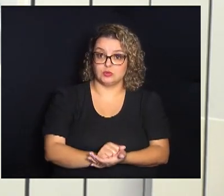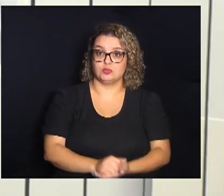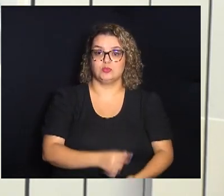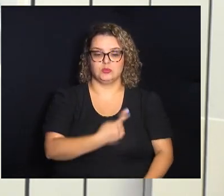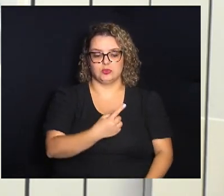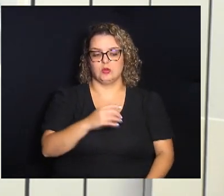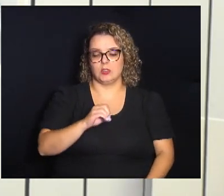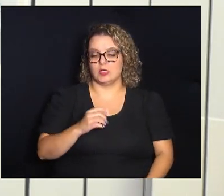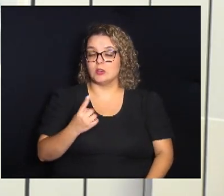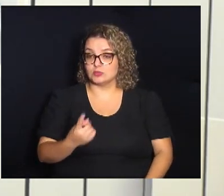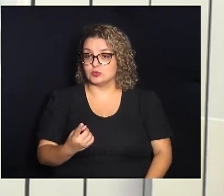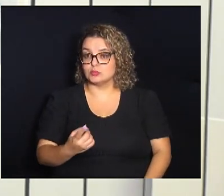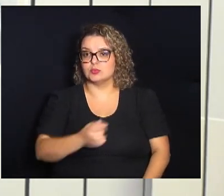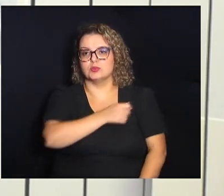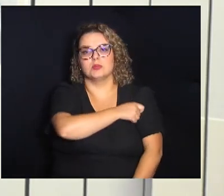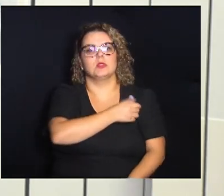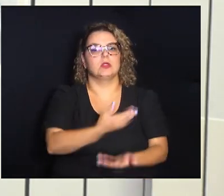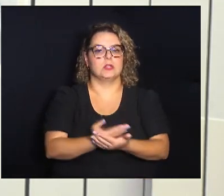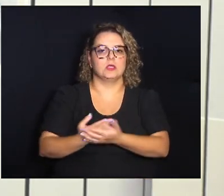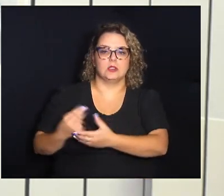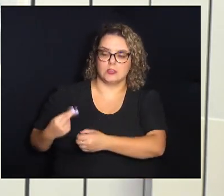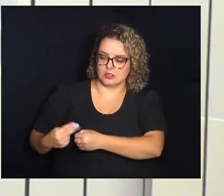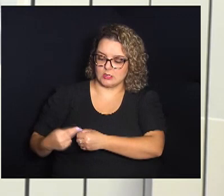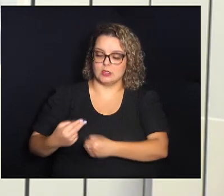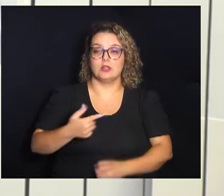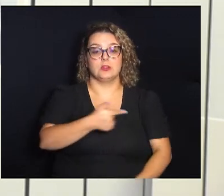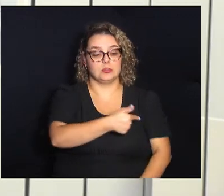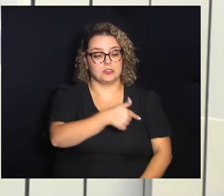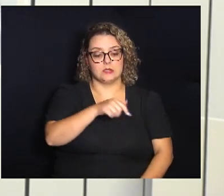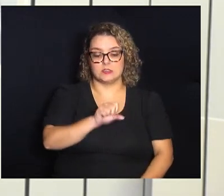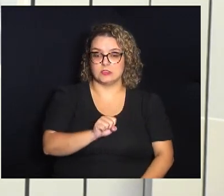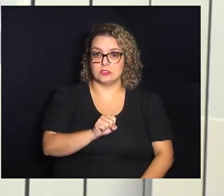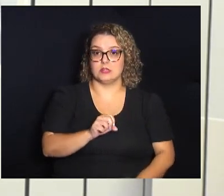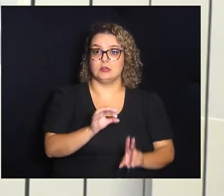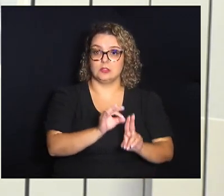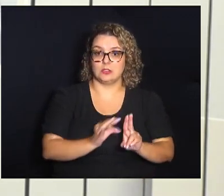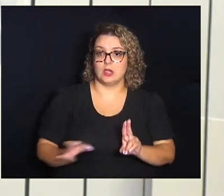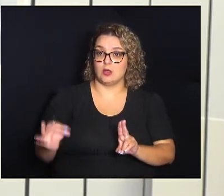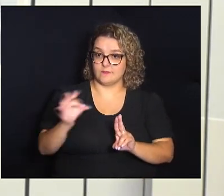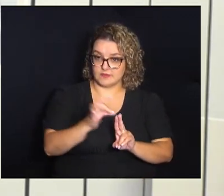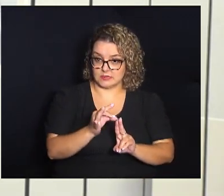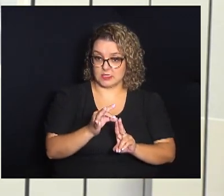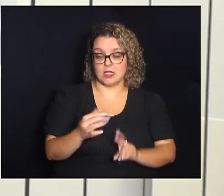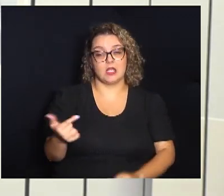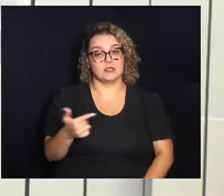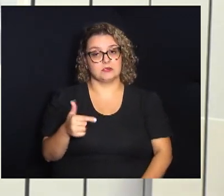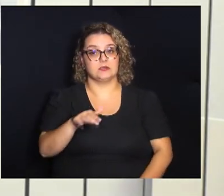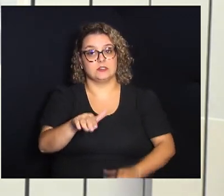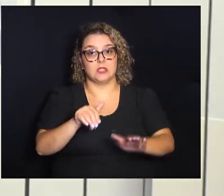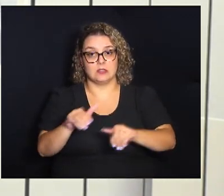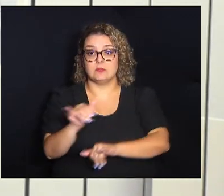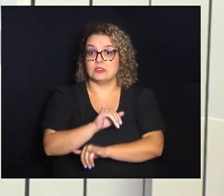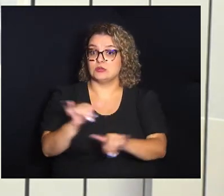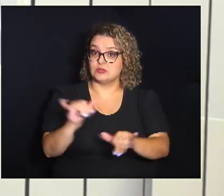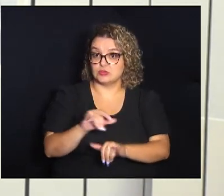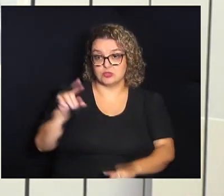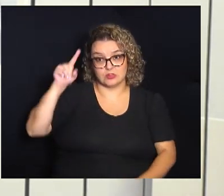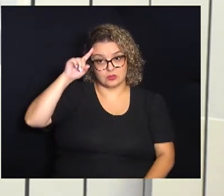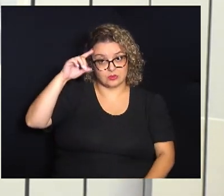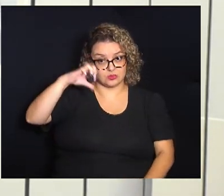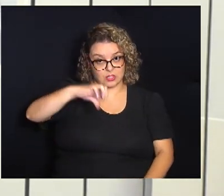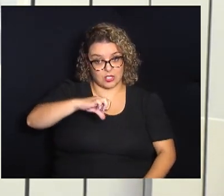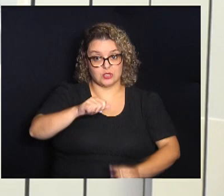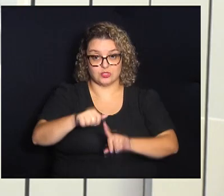101 estudantes na Unicamp e 78 na UFSCar. A segunda chamada vai ser divulgada no dia 9